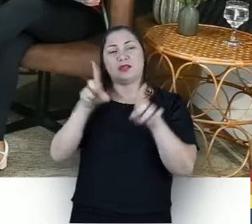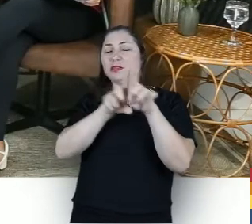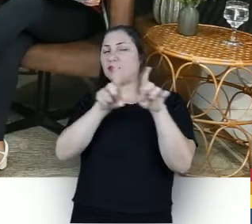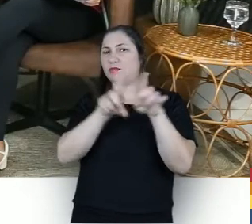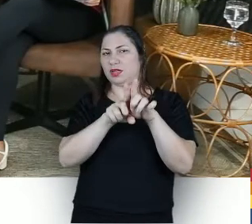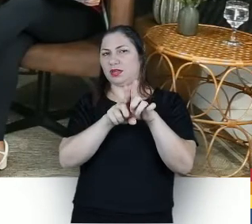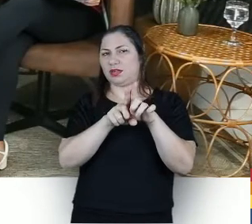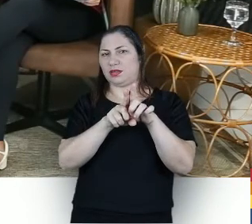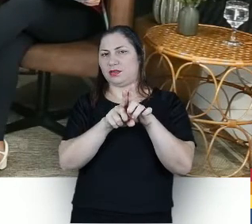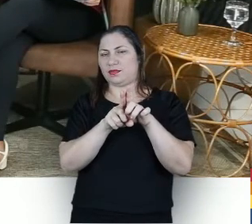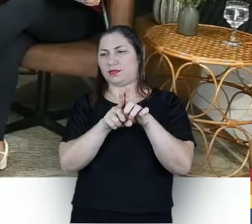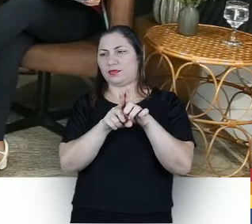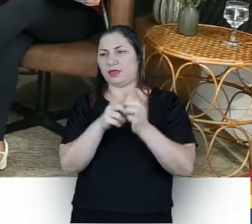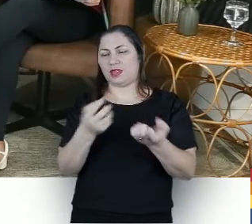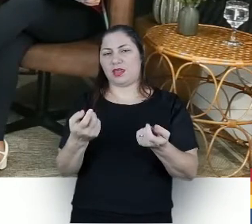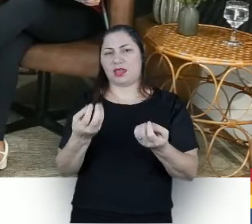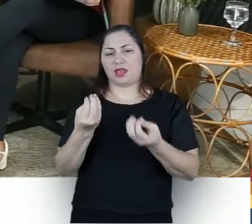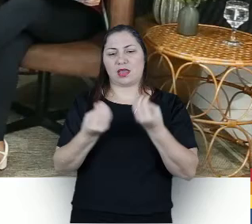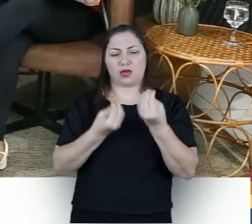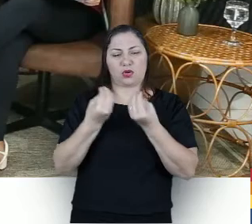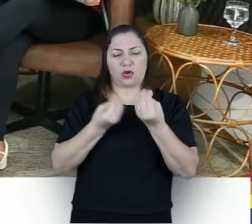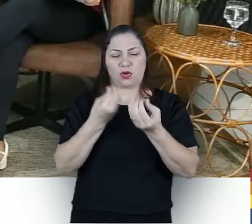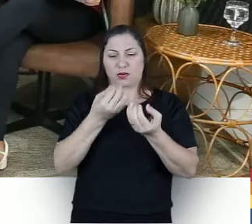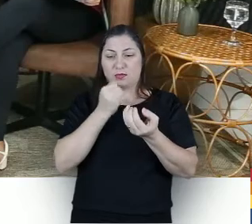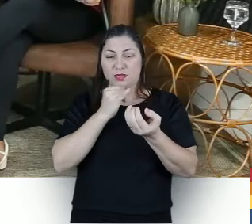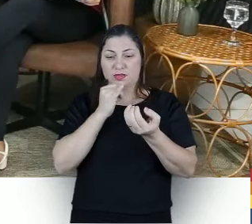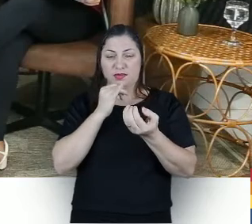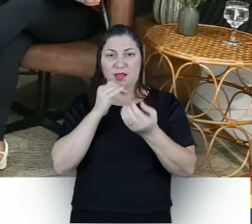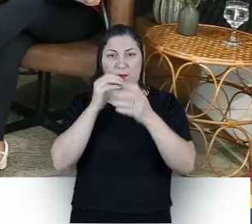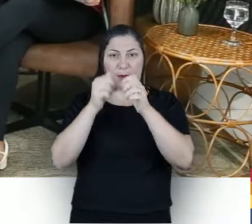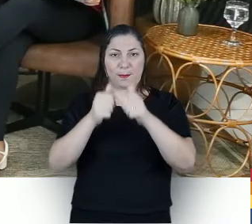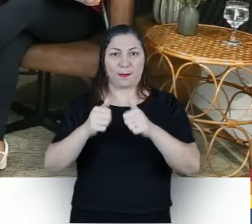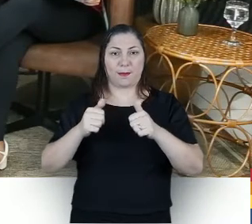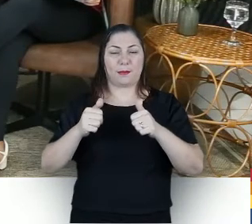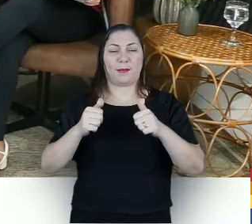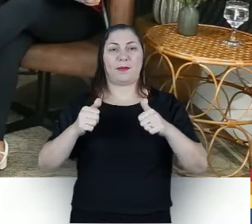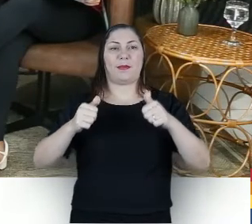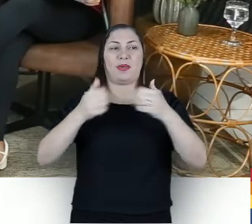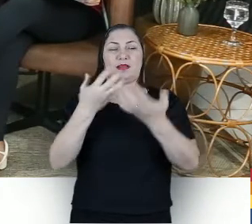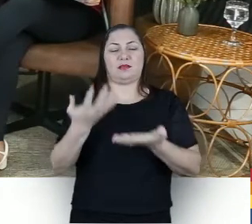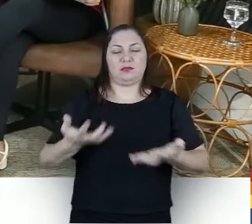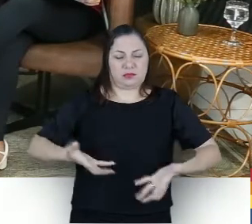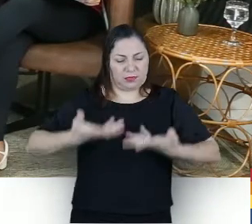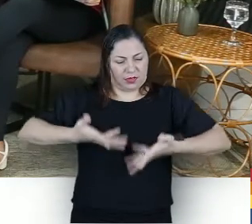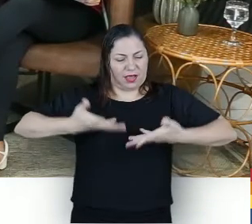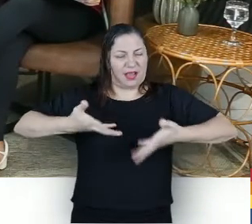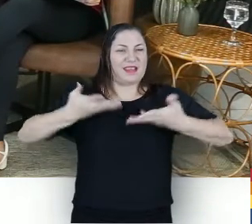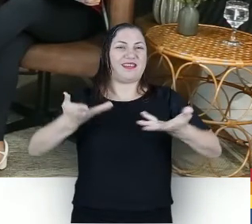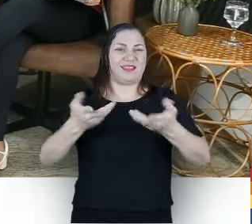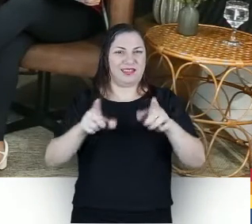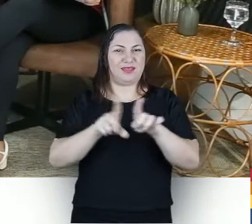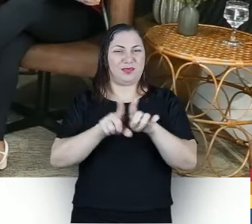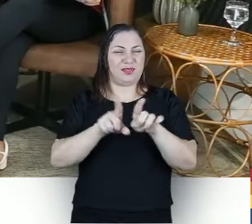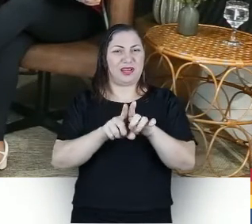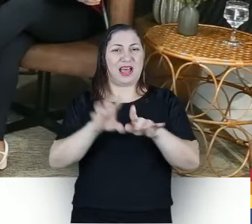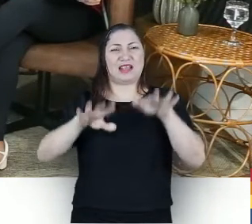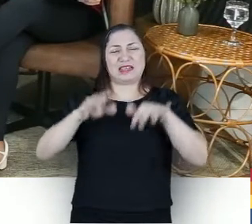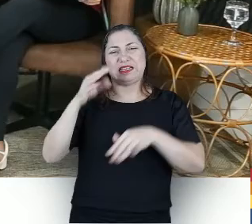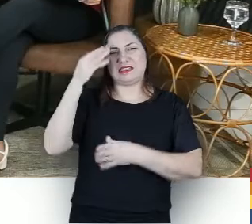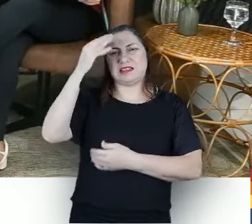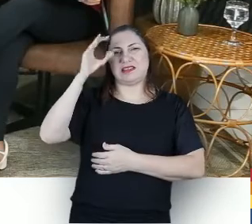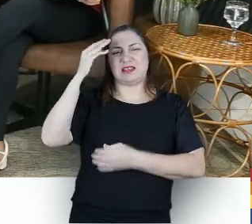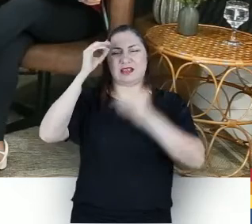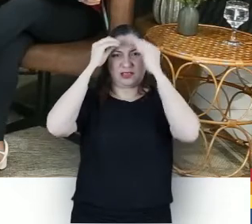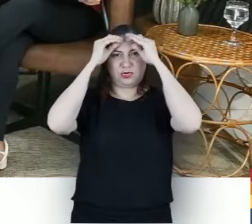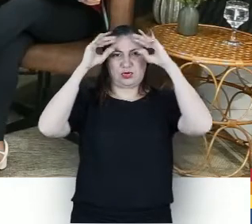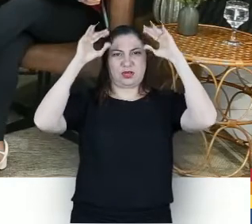lugar, é a chance de executar, de levar para os alunos, né? De levar para a escola Então, é desafiador, mas eu